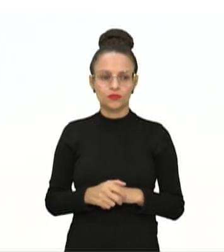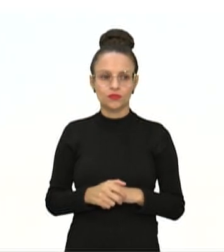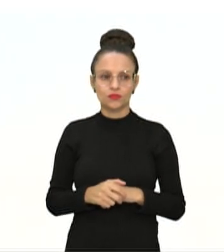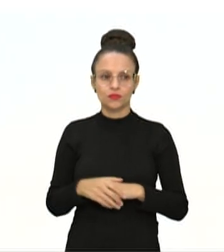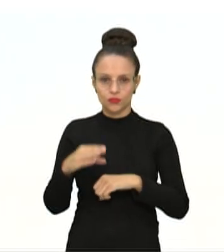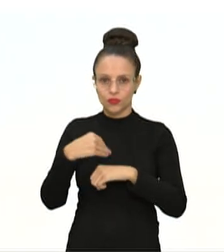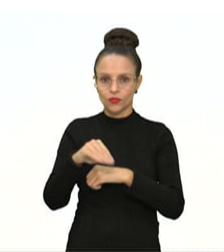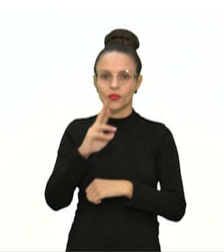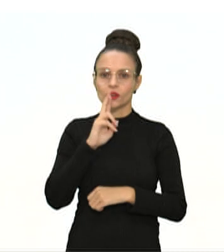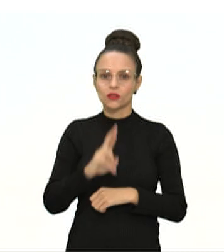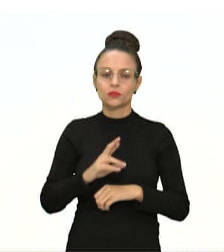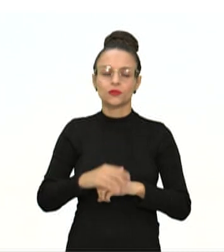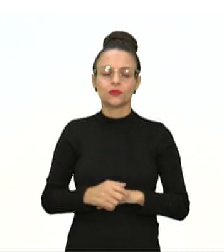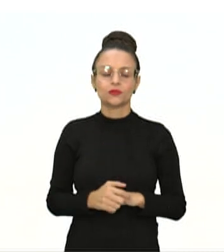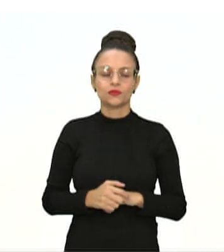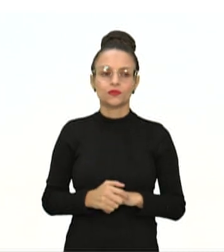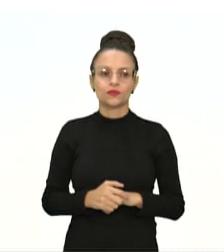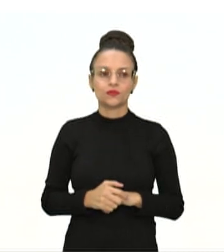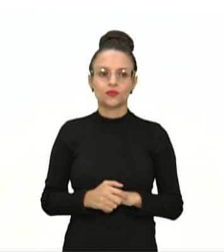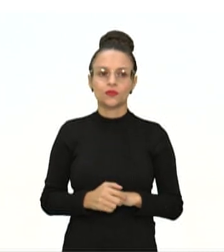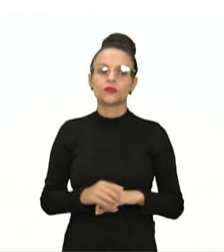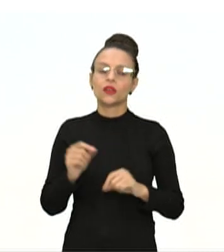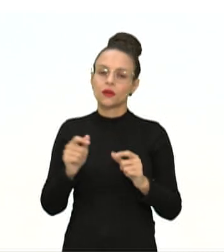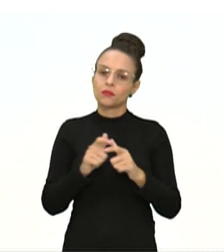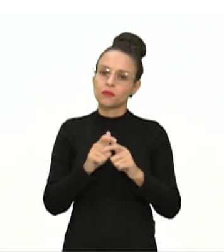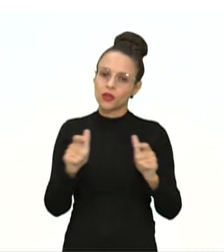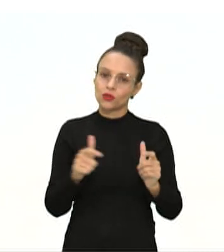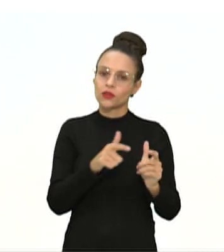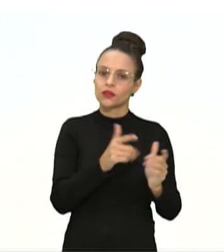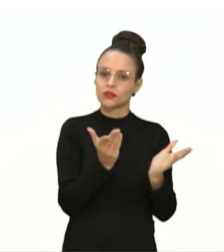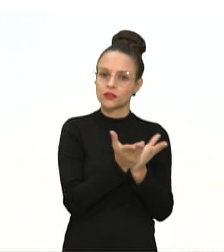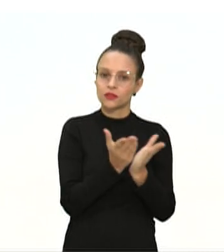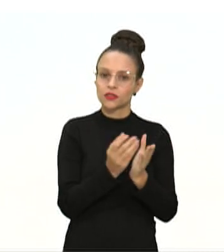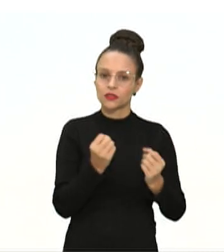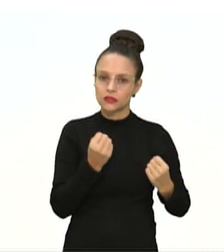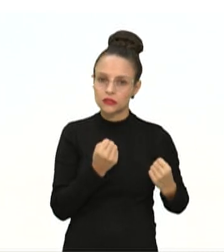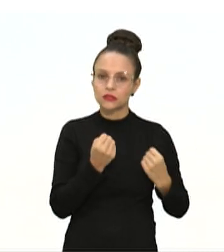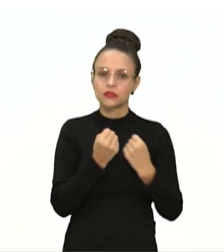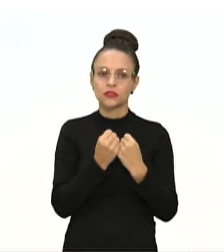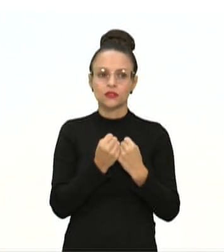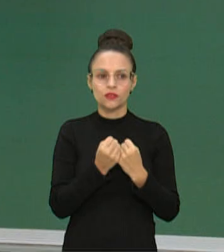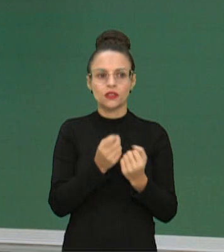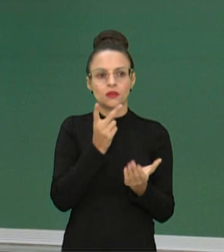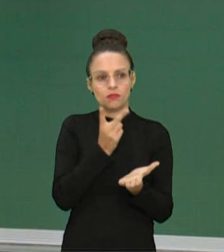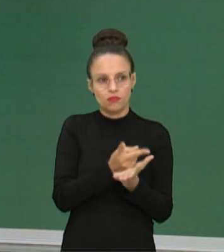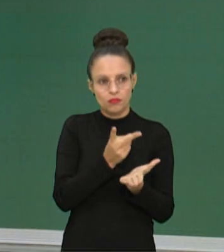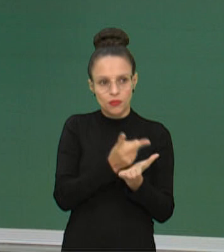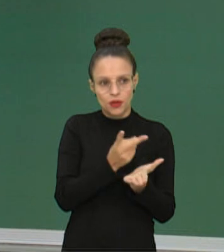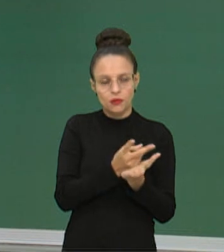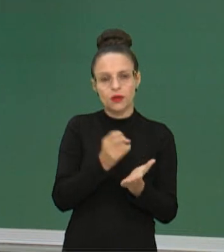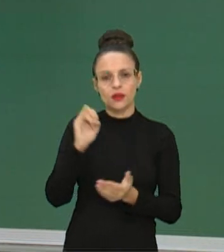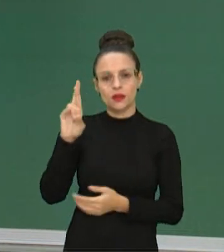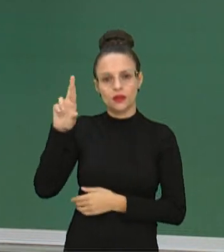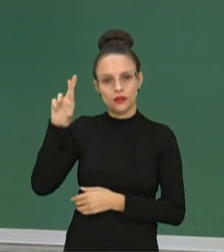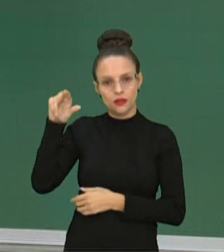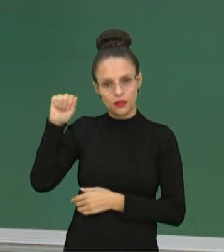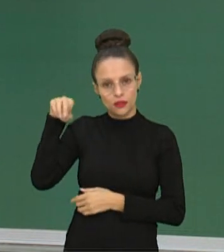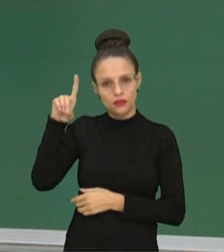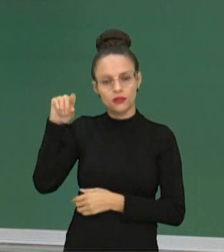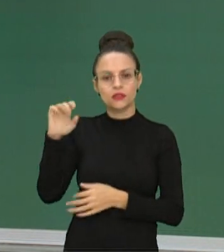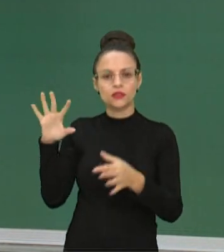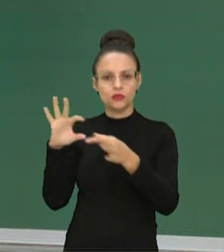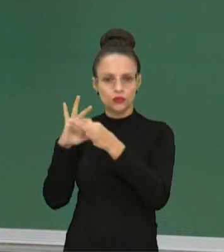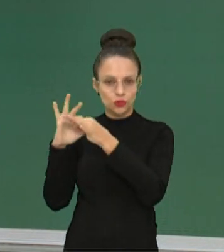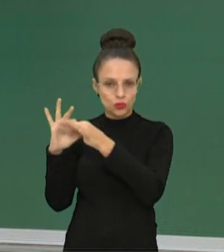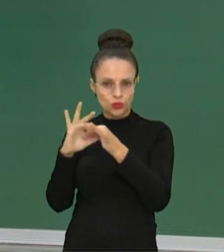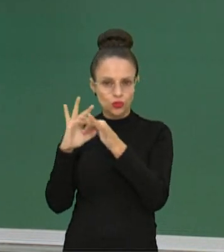uma orientação da nossa resposta, né, que a maioria dos protestantes defende a permanência da Irlanda como parte do Reino Unido, enquanto os católicos